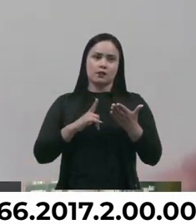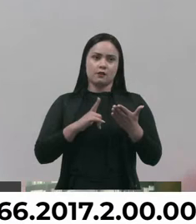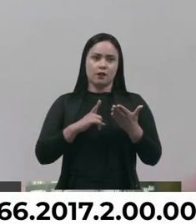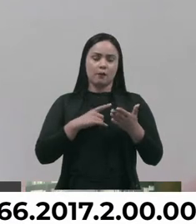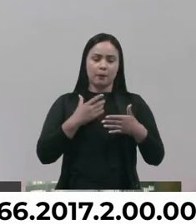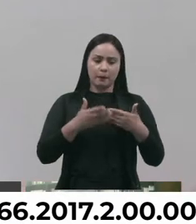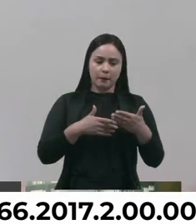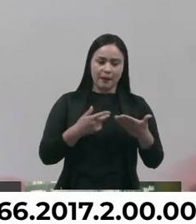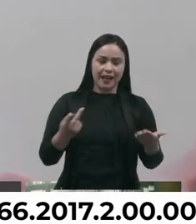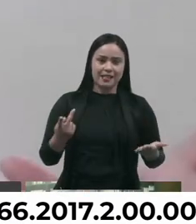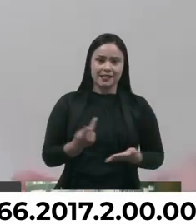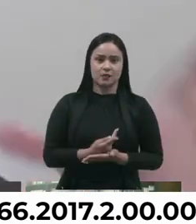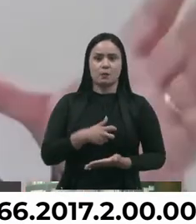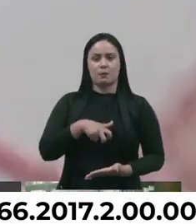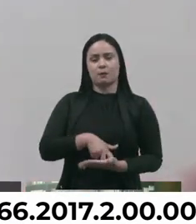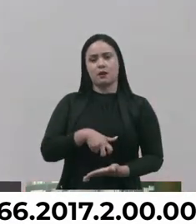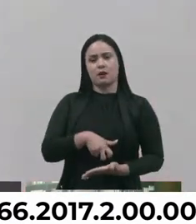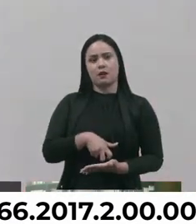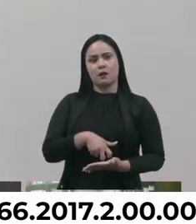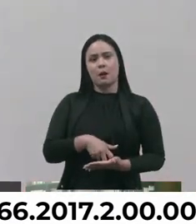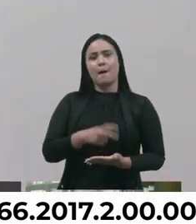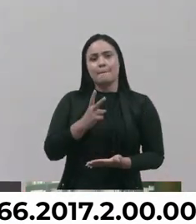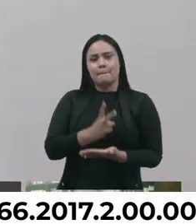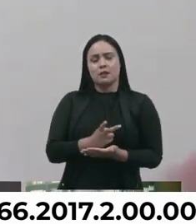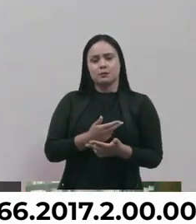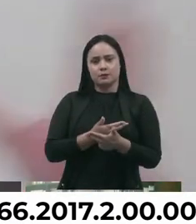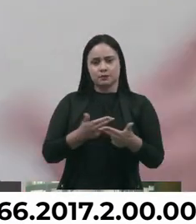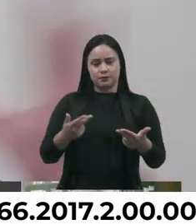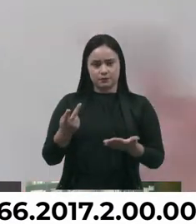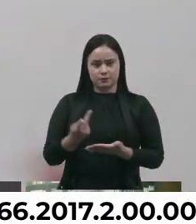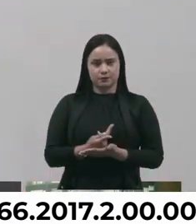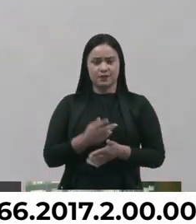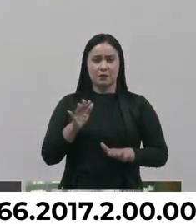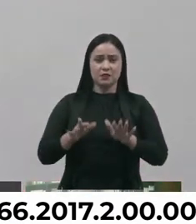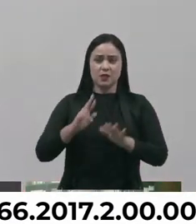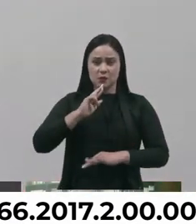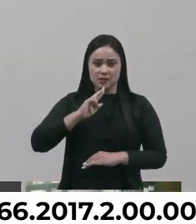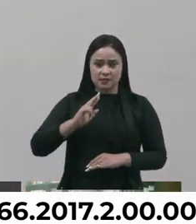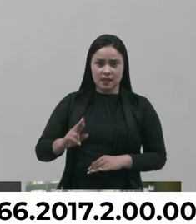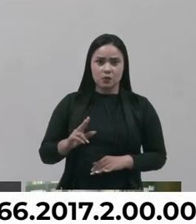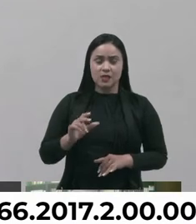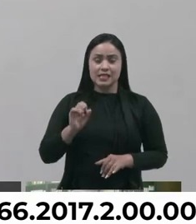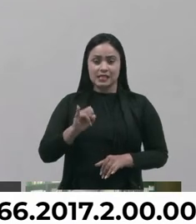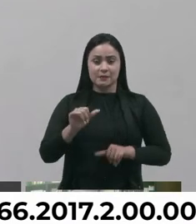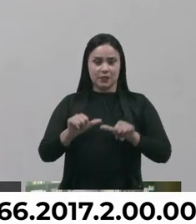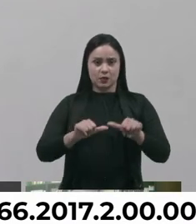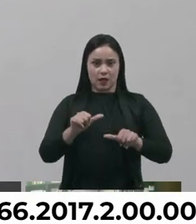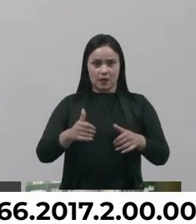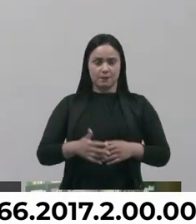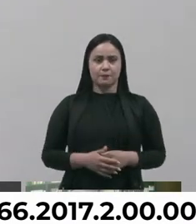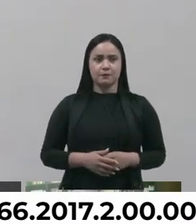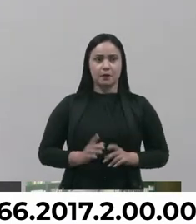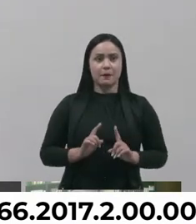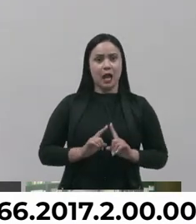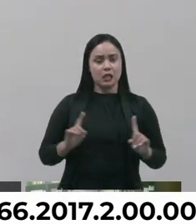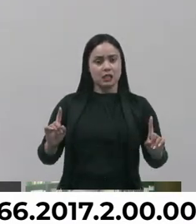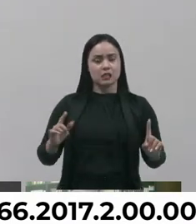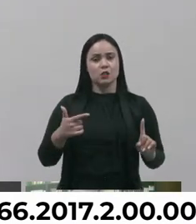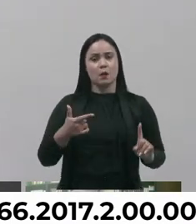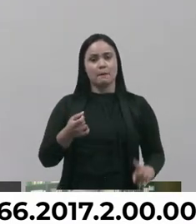uma ação penal pelos mesmos fatos. E a depender do resultado, isso poderia alterar. Entretanto,